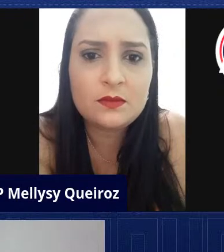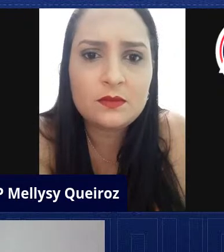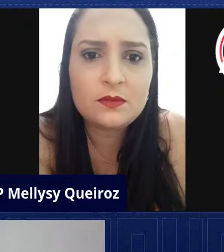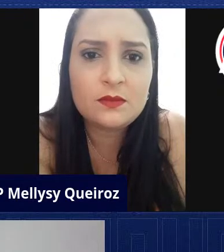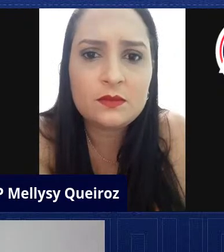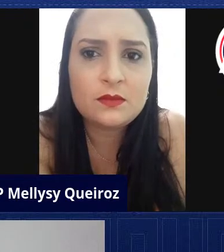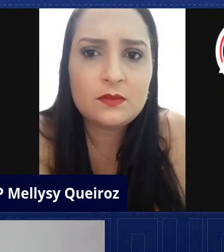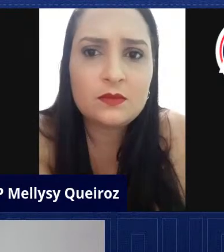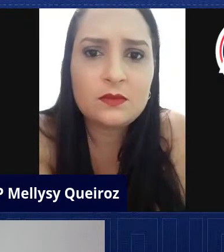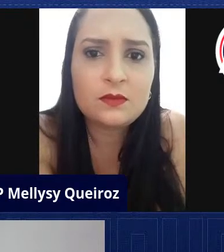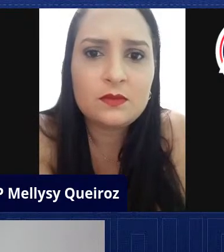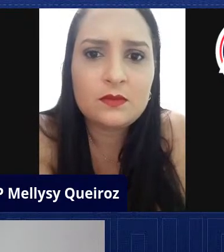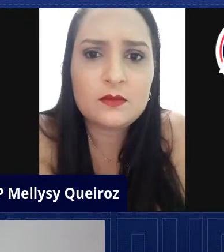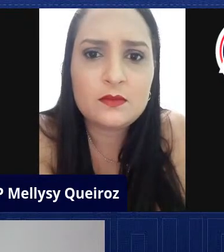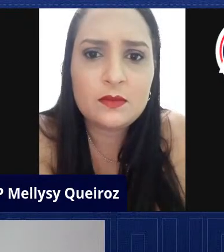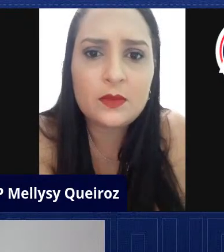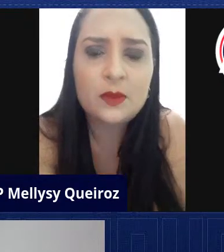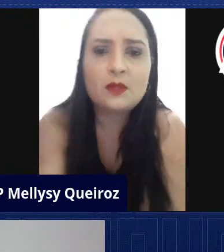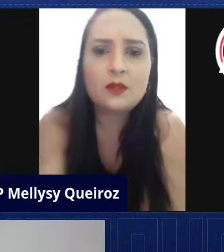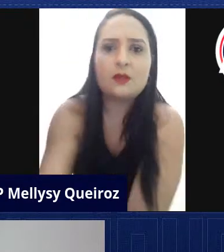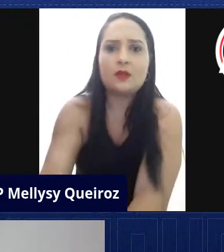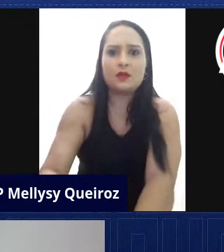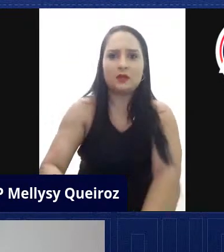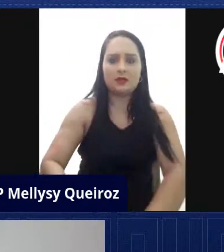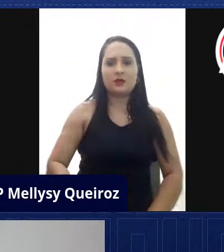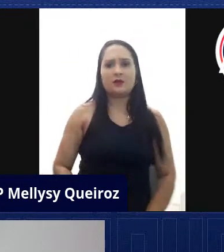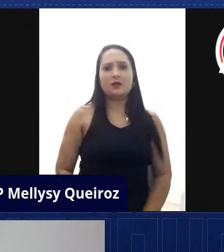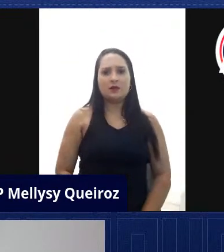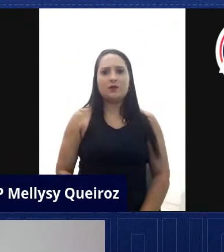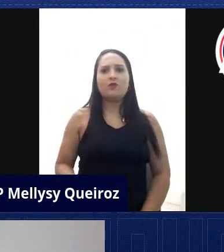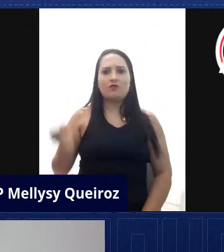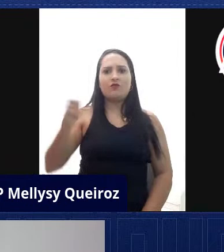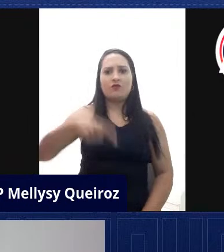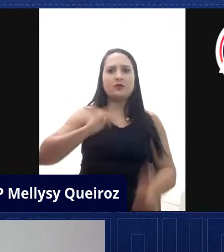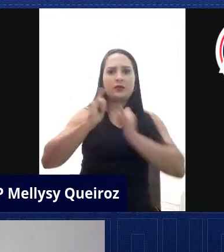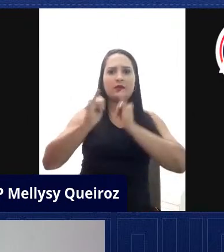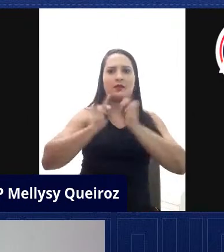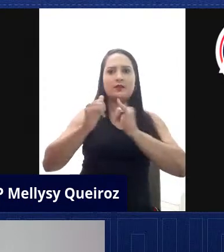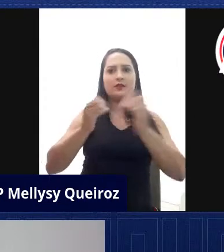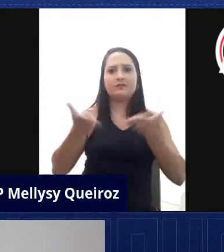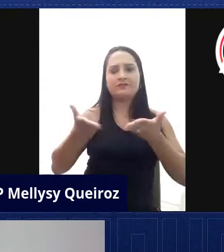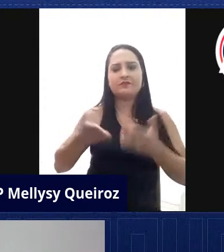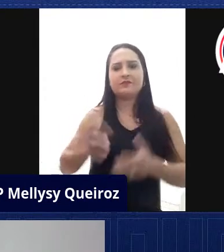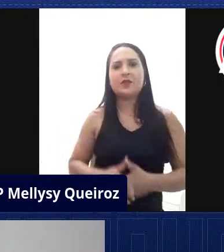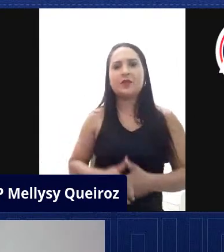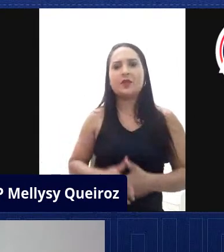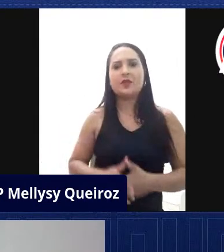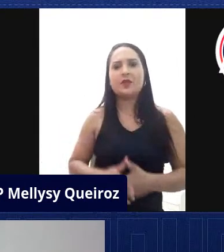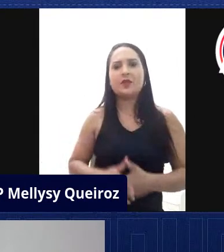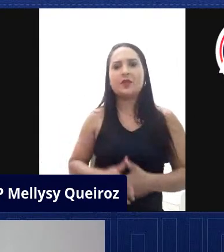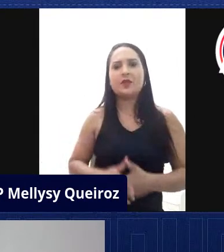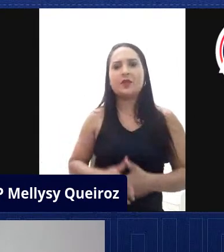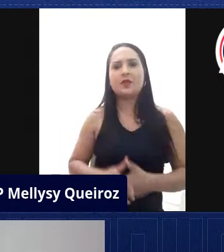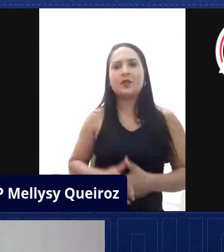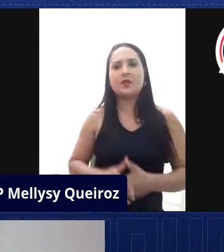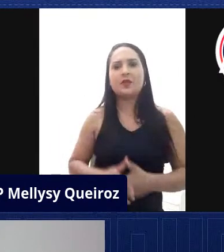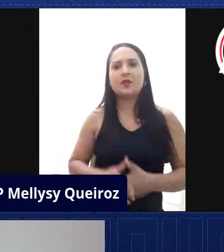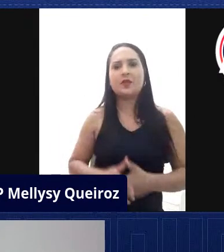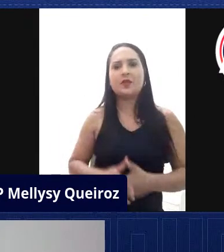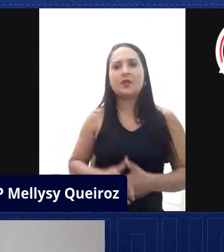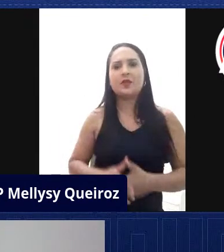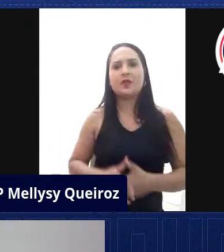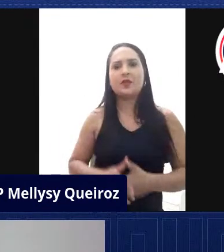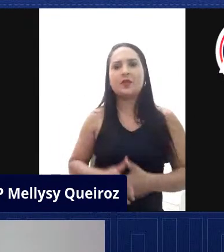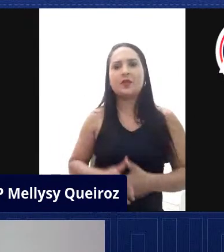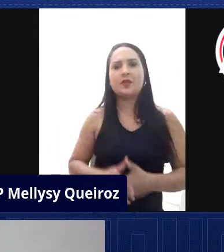pela presença, né, mesmo nesse esforço de tanta coisa, parar para ouvir aqui esse tema importantíssimo. Então, a gente vê que toda a nossa